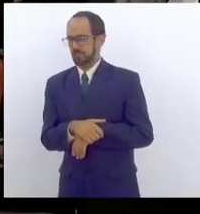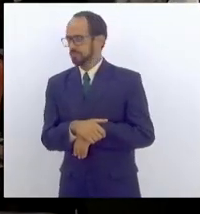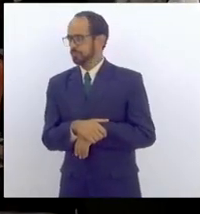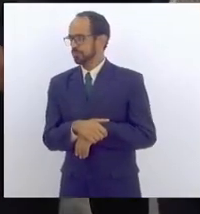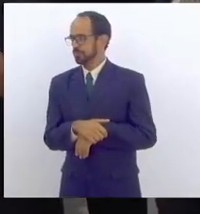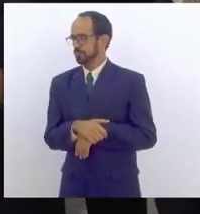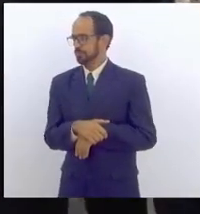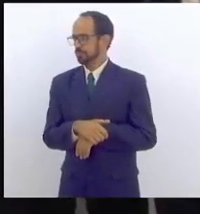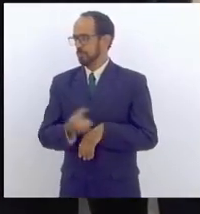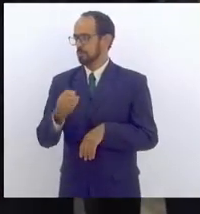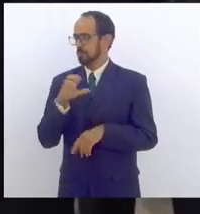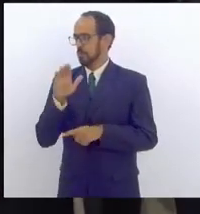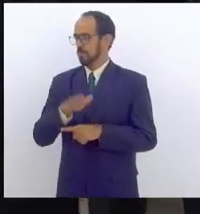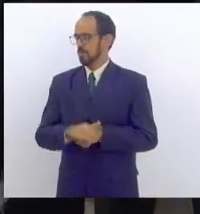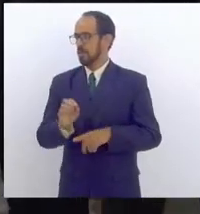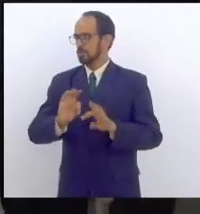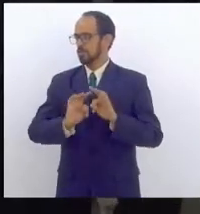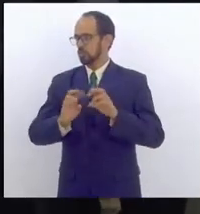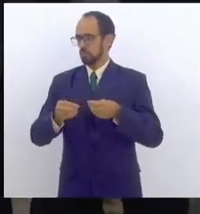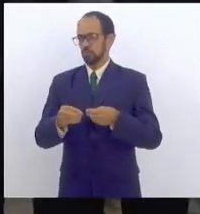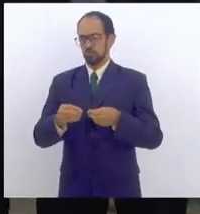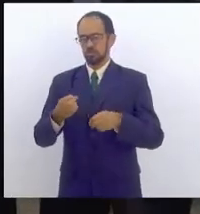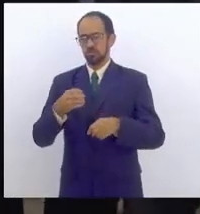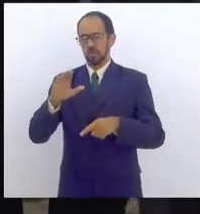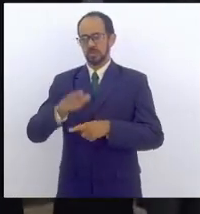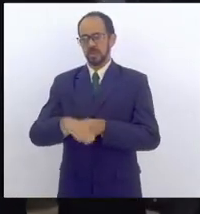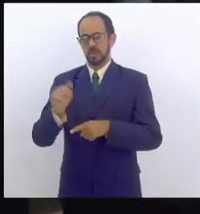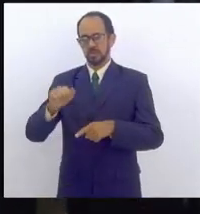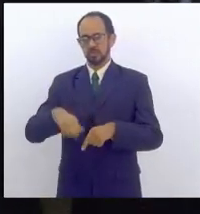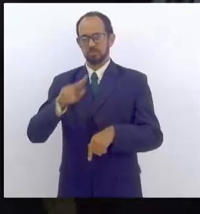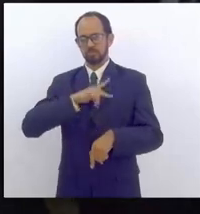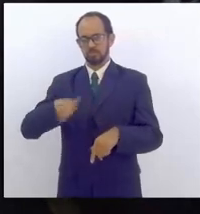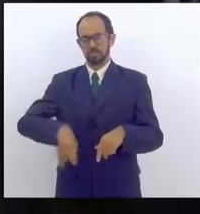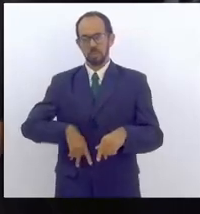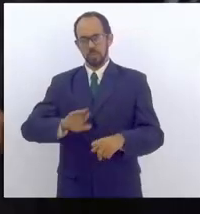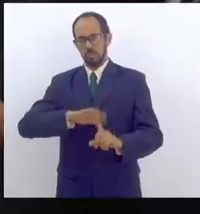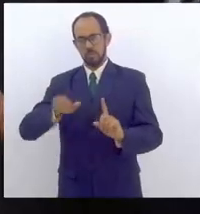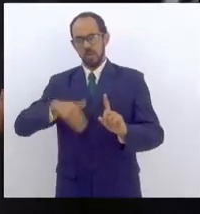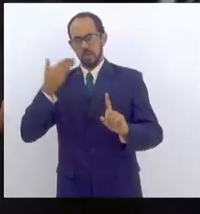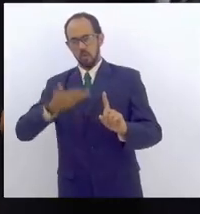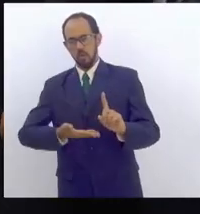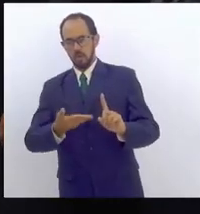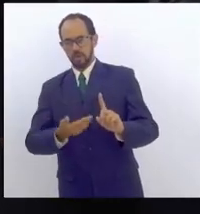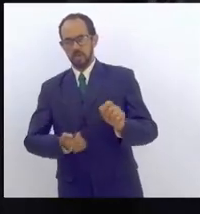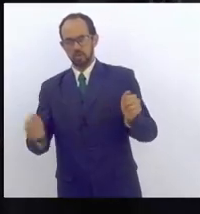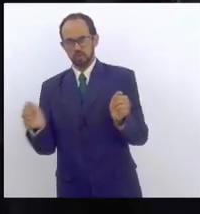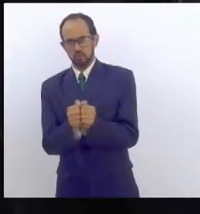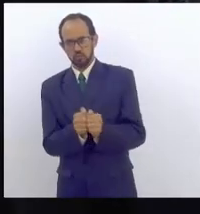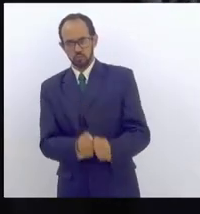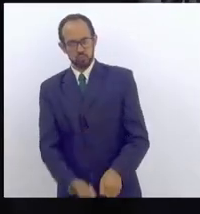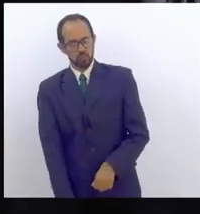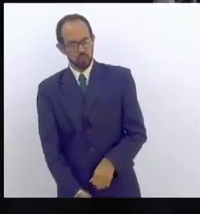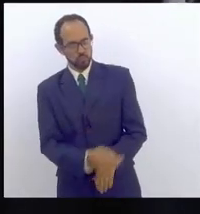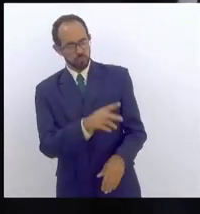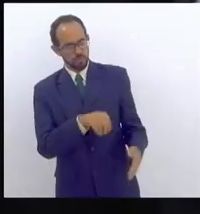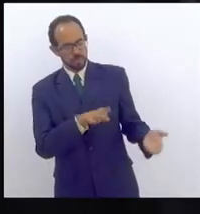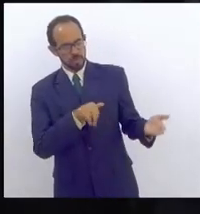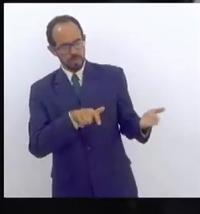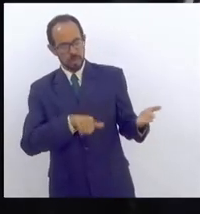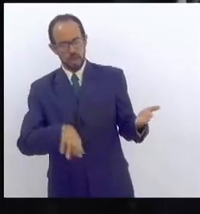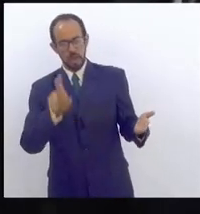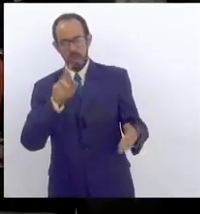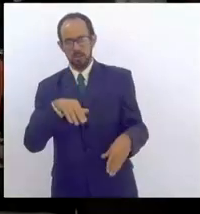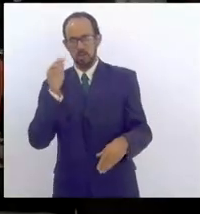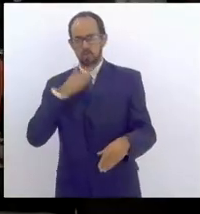Boa tarde a todos, boa tarde, presidente. Uma honra muito grande aqui poder ombrear ao seu lado, presidente Barcelar. Meu voto é sim. No